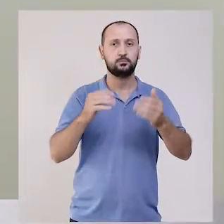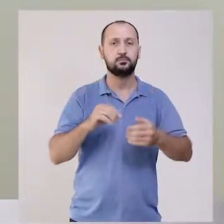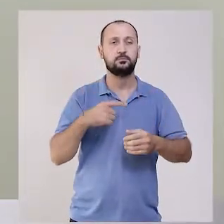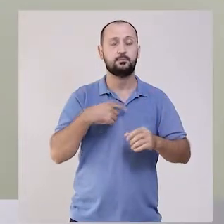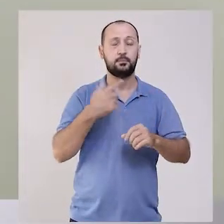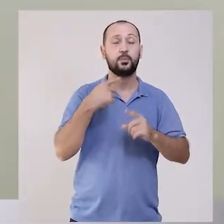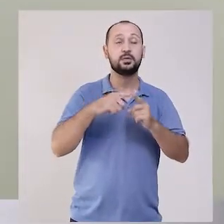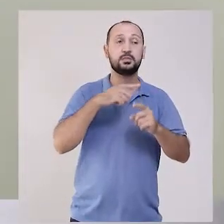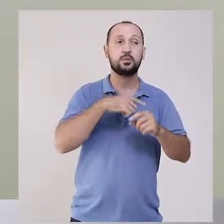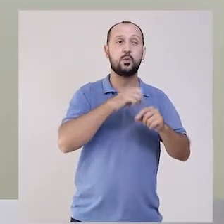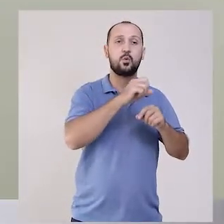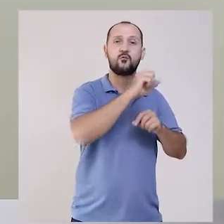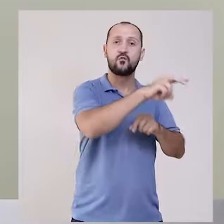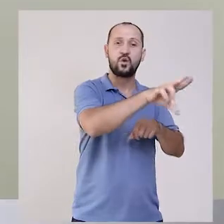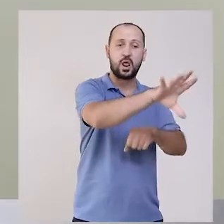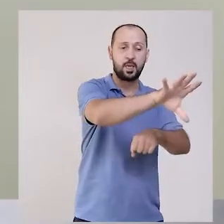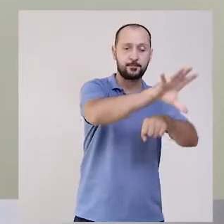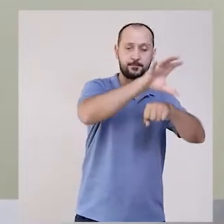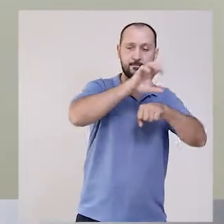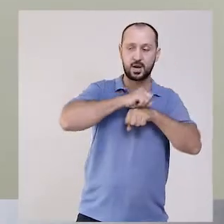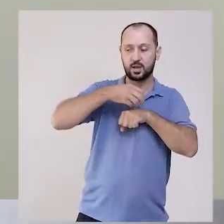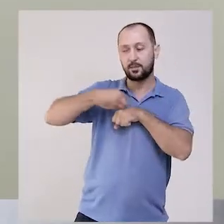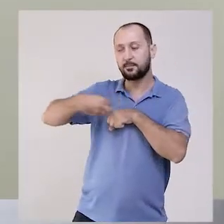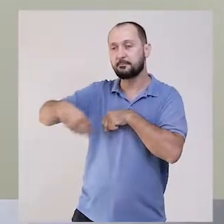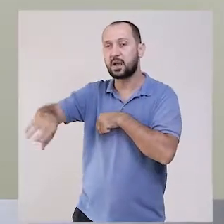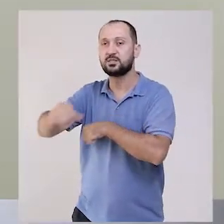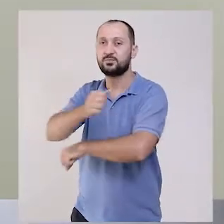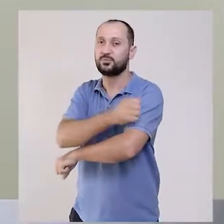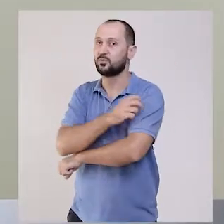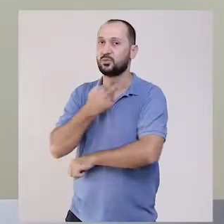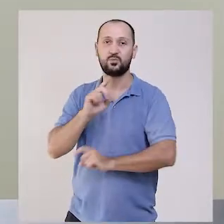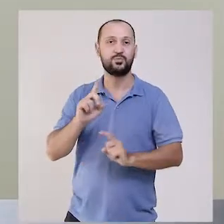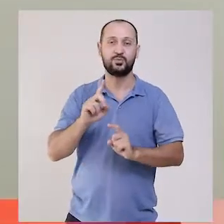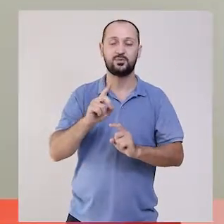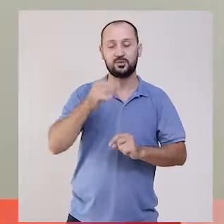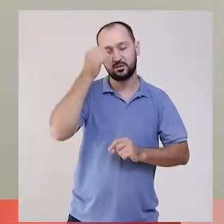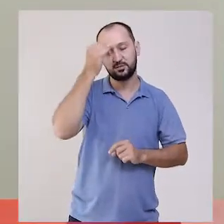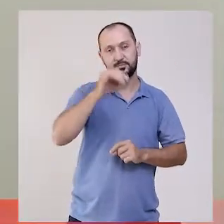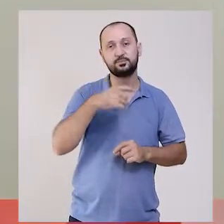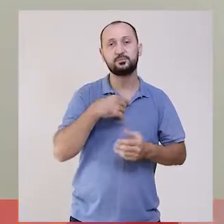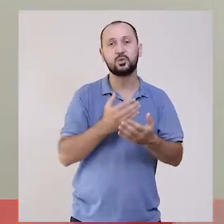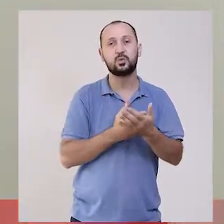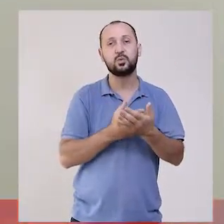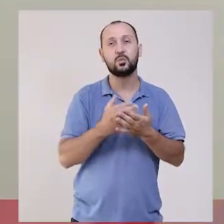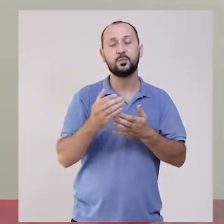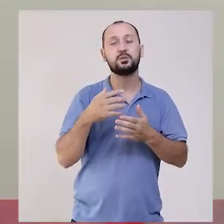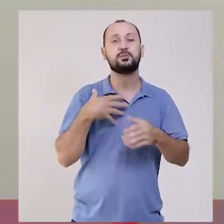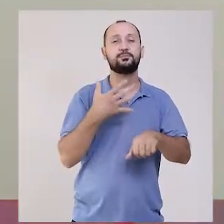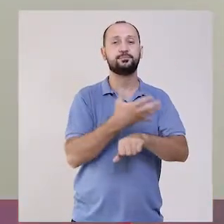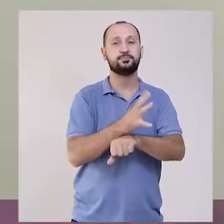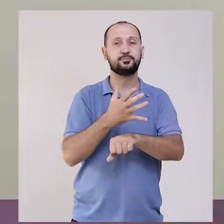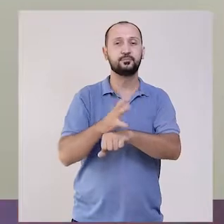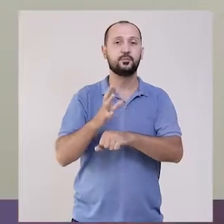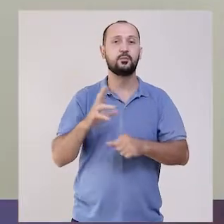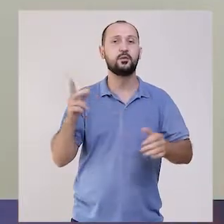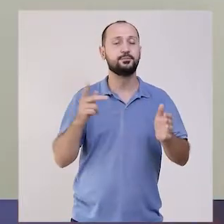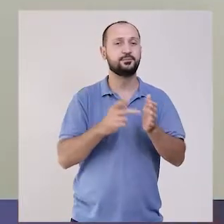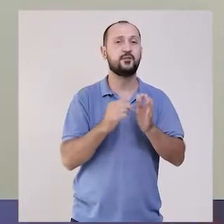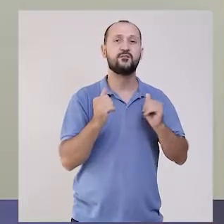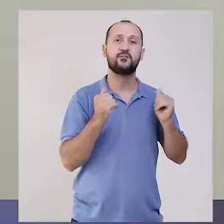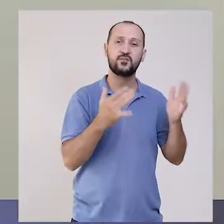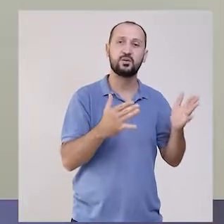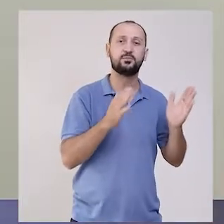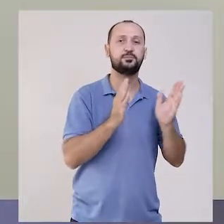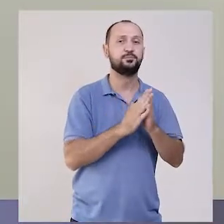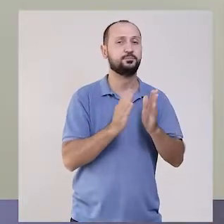expõe para ela não contaminar os seus alunos. Então, tem jeito da gente começar essas atividades mesmo